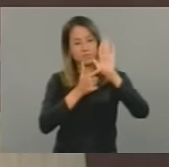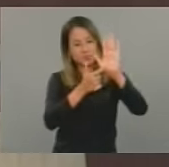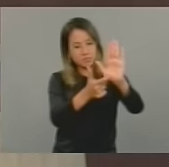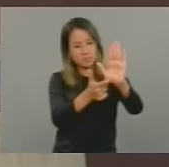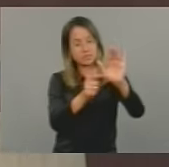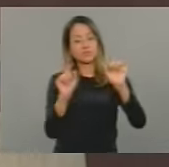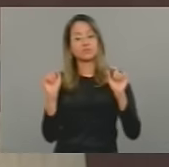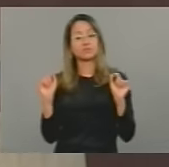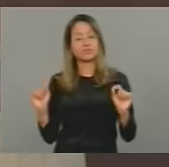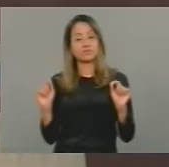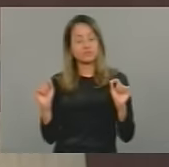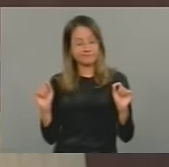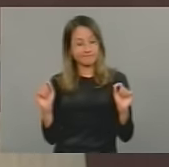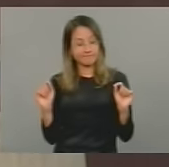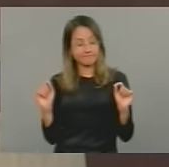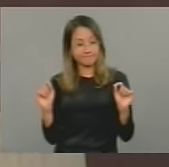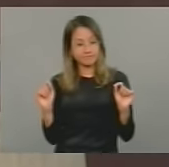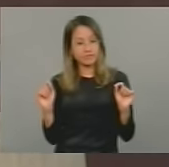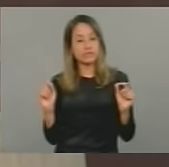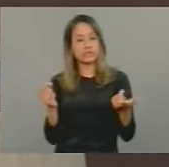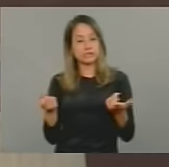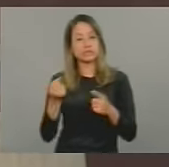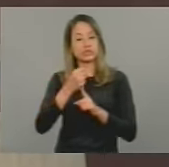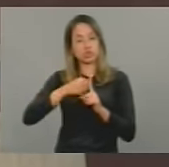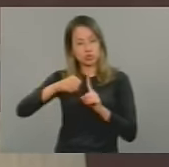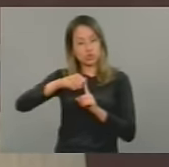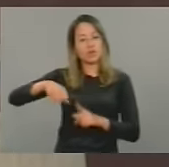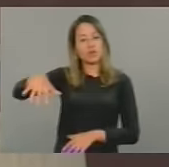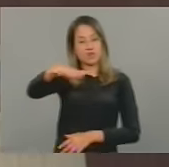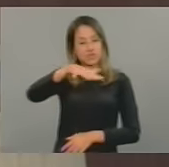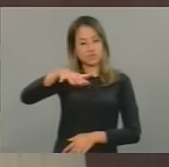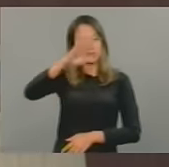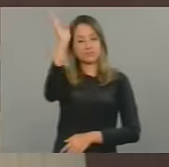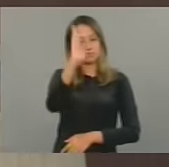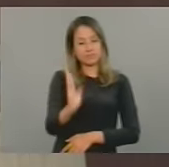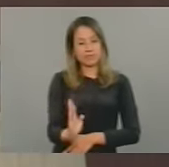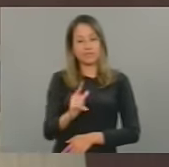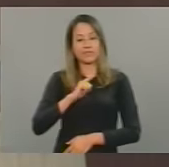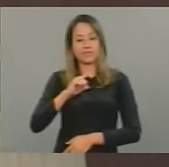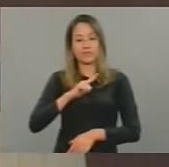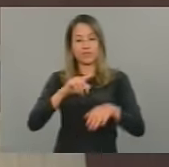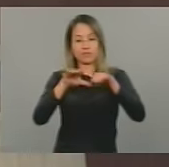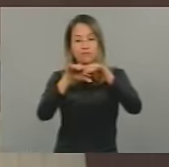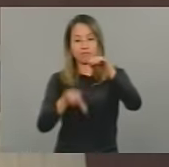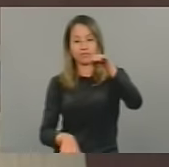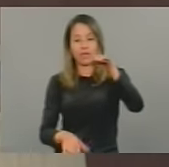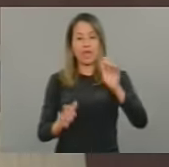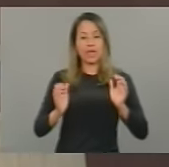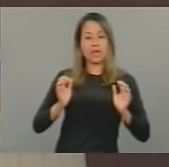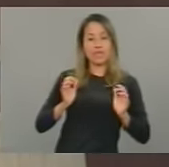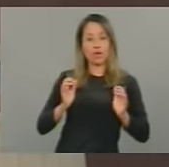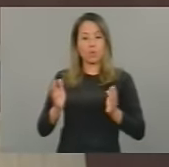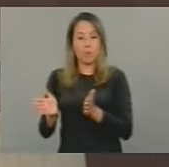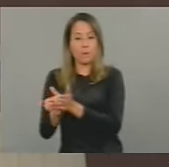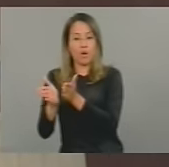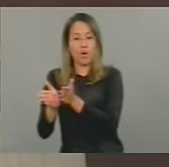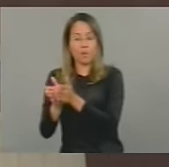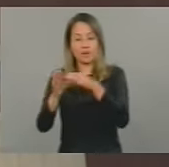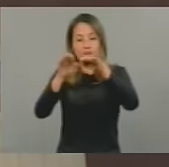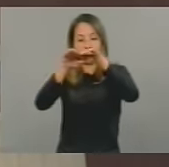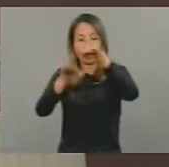chaga mais profunda da sociedade brasileira, que é a desigualdade entre ricos e pobres, a desigualdade de classe.